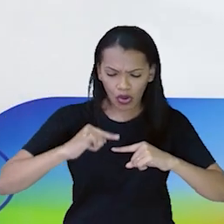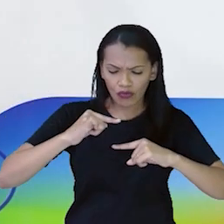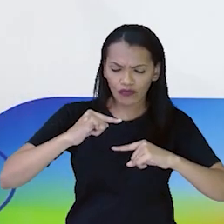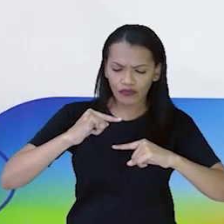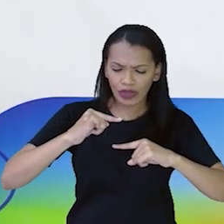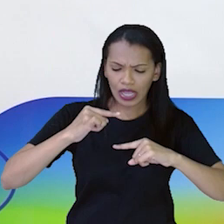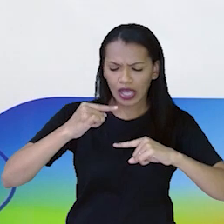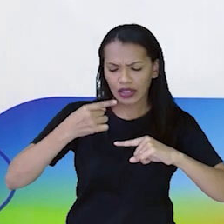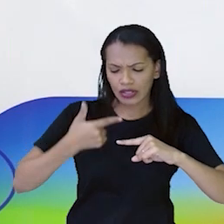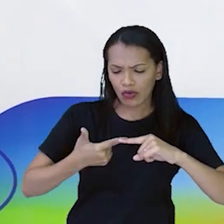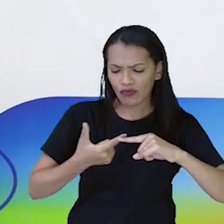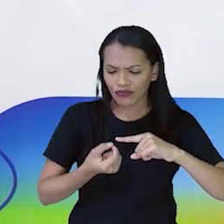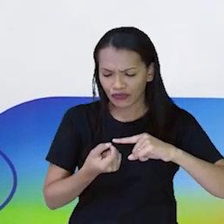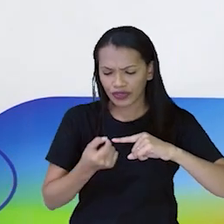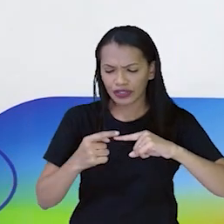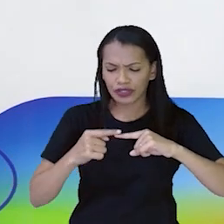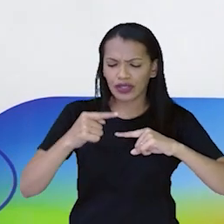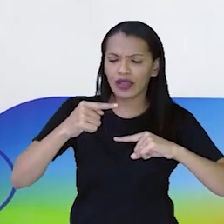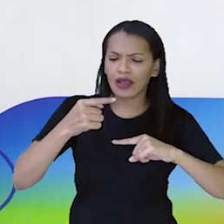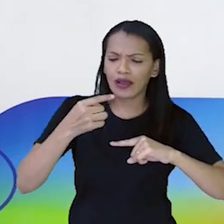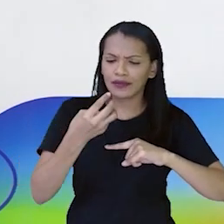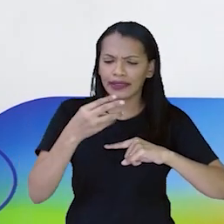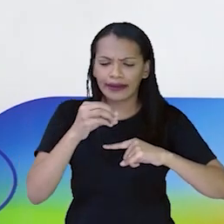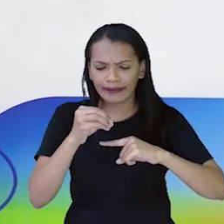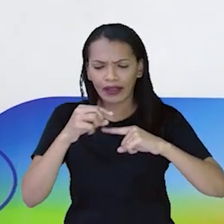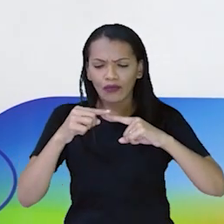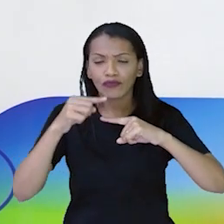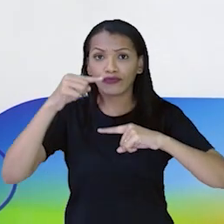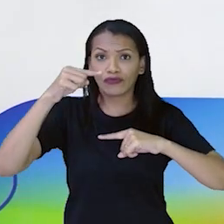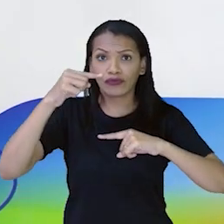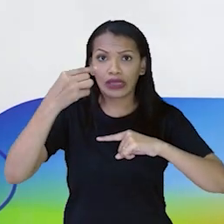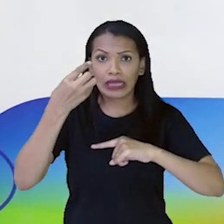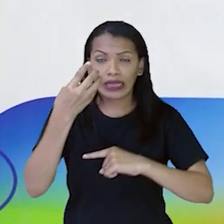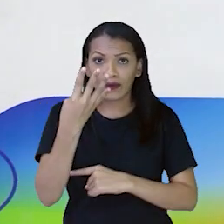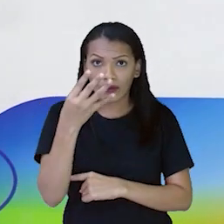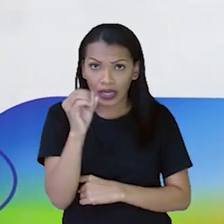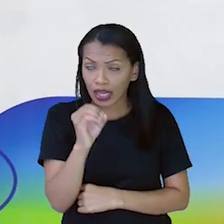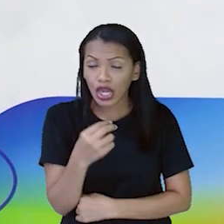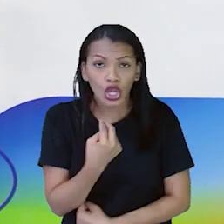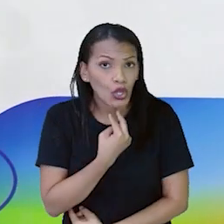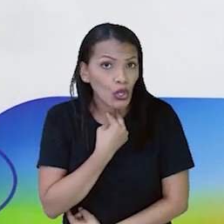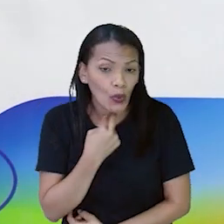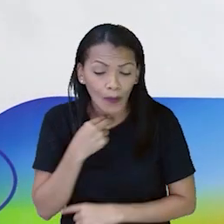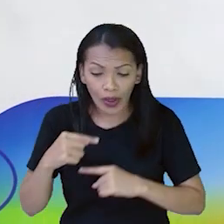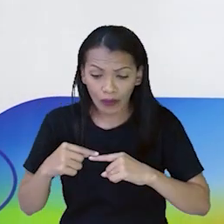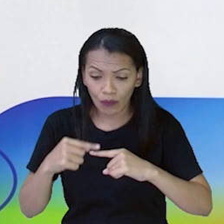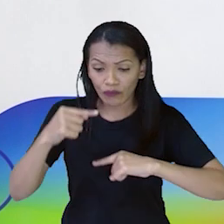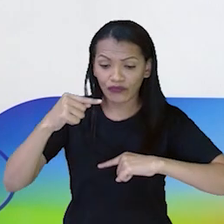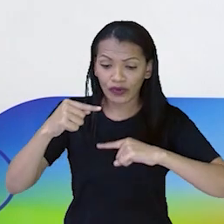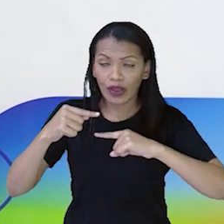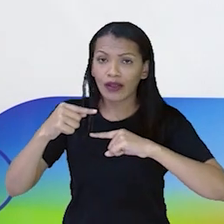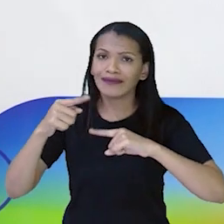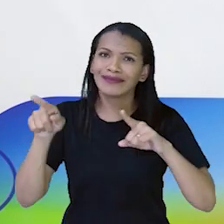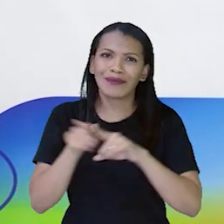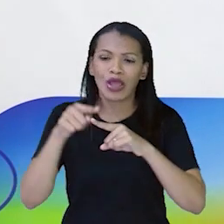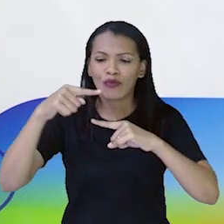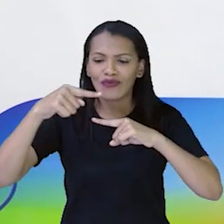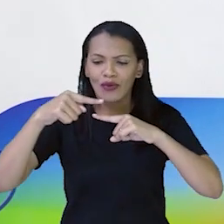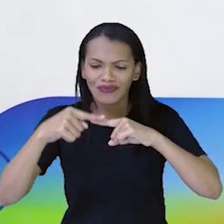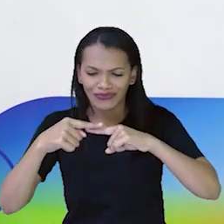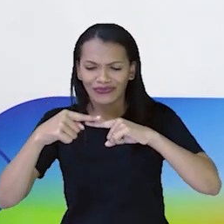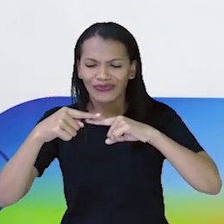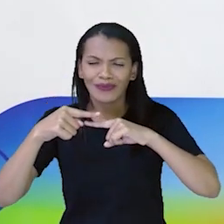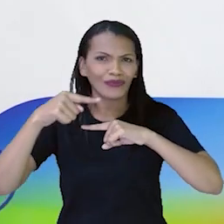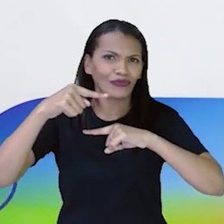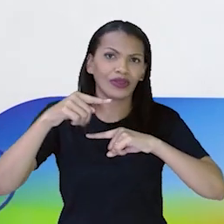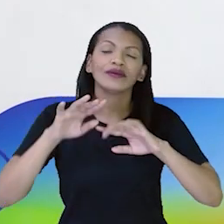para o 40. Vocês têm que ter essa noção de organização. Não pode estar passando de mais, não pode estar passando de menos. Se possível, quando for